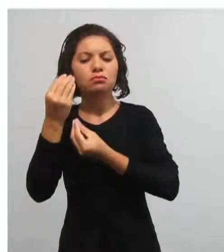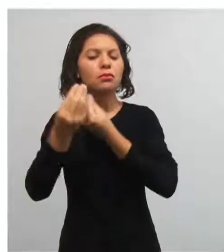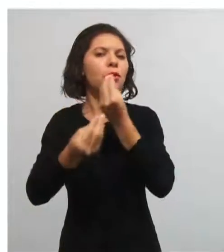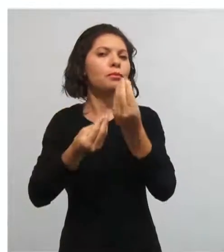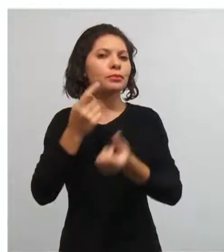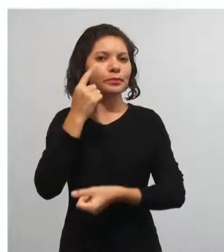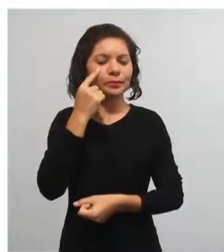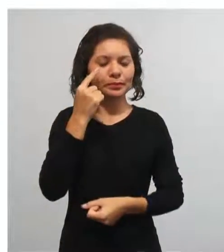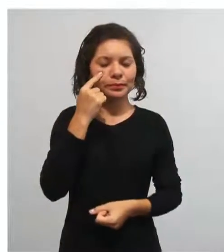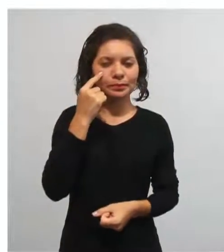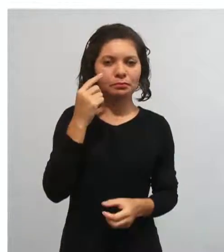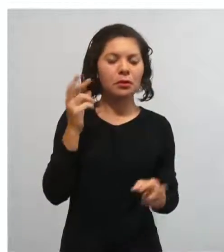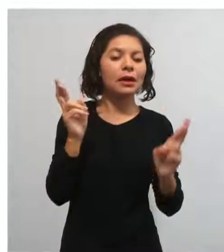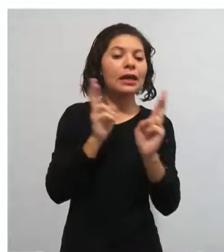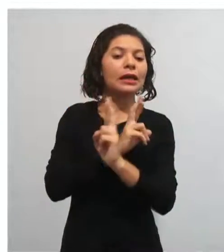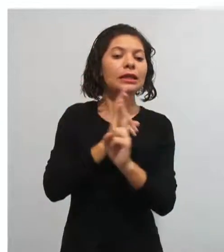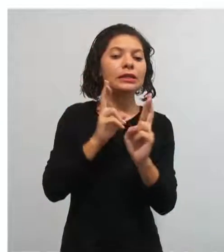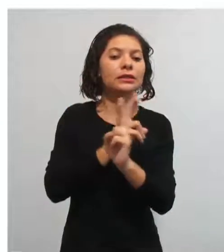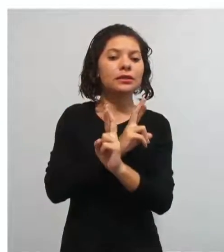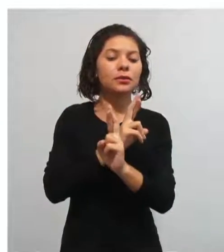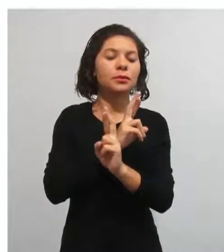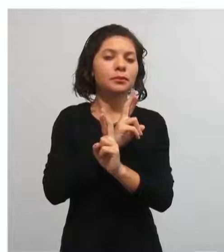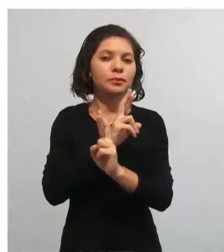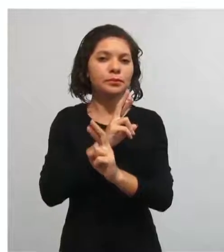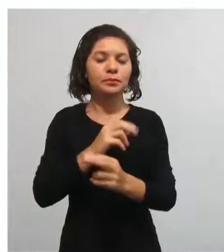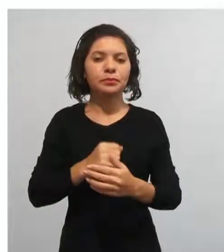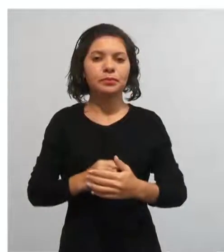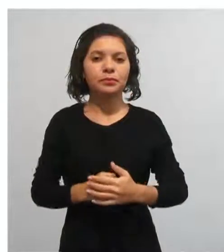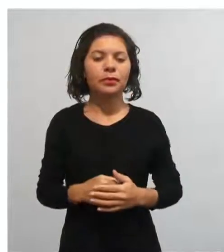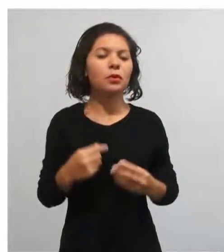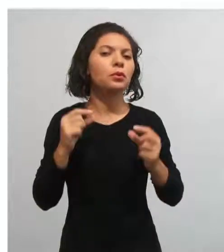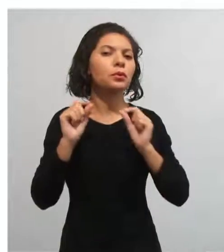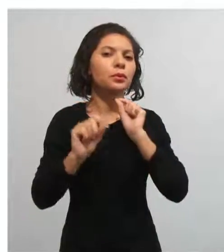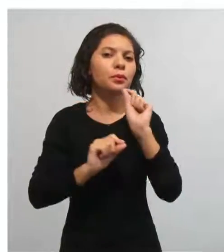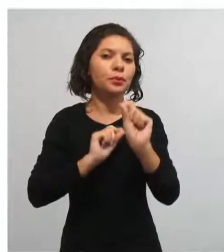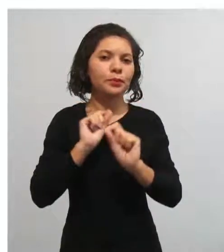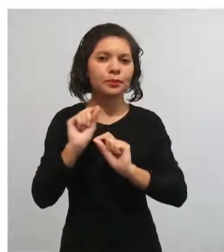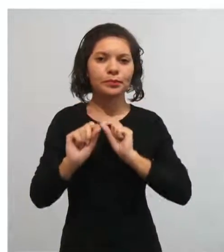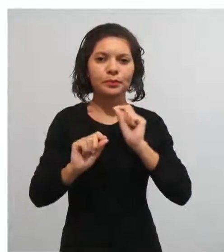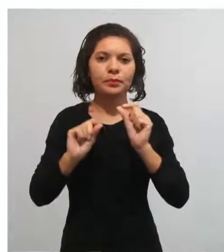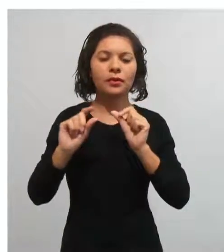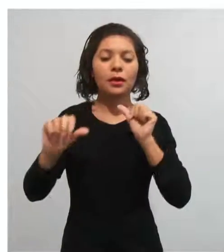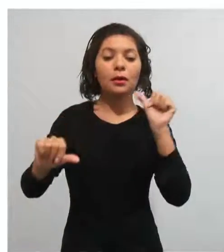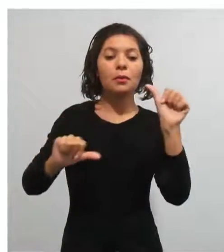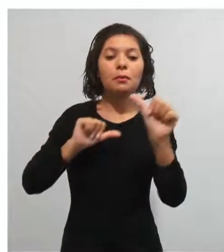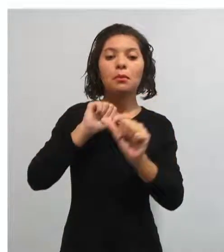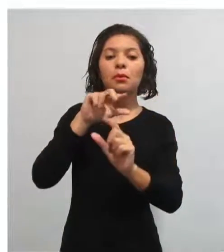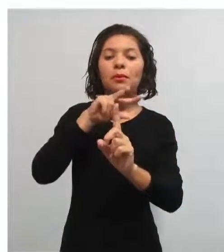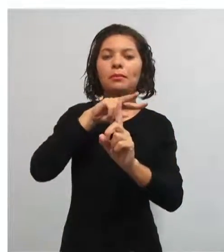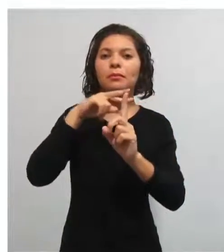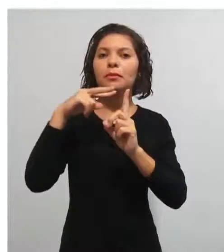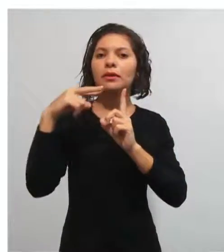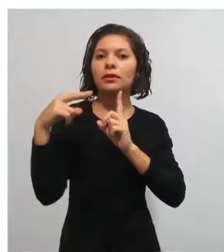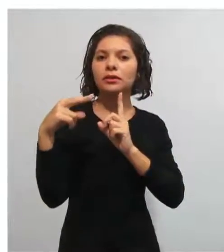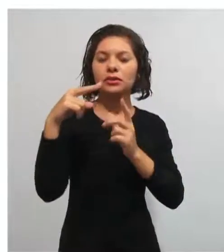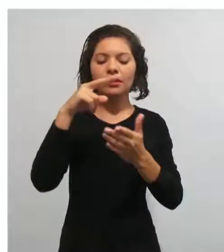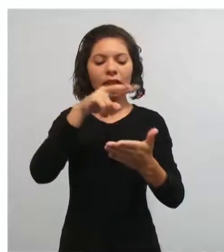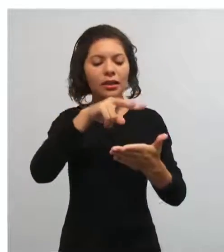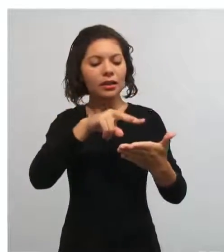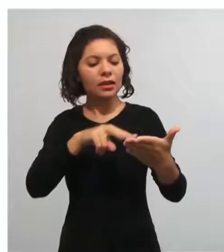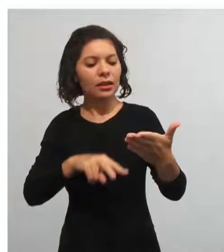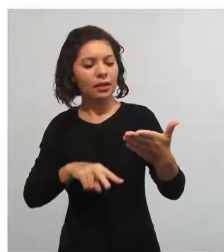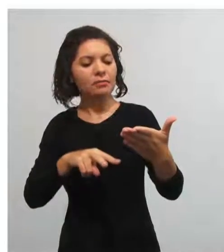a relação entre autor, texto e leitor, ela muda a perspectiva na forma de ler,